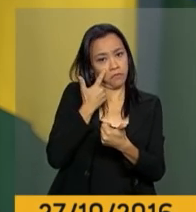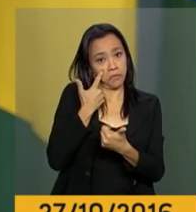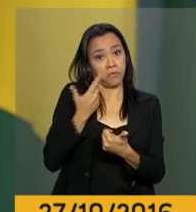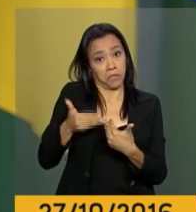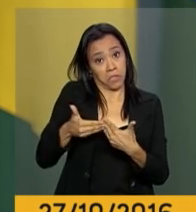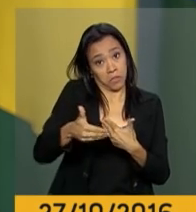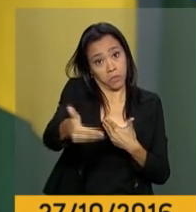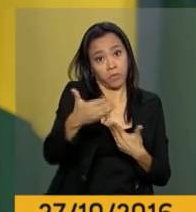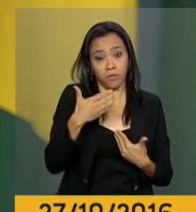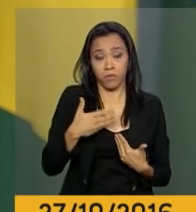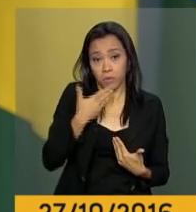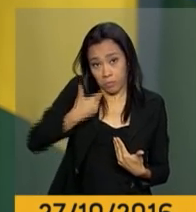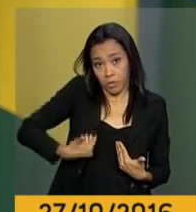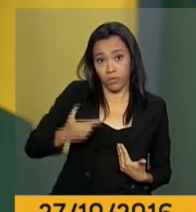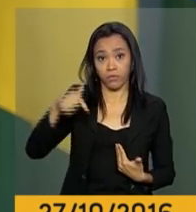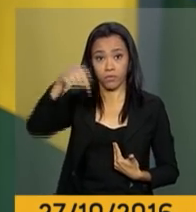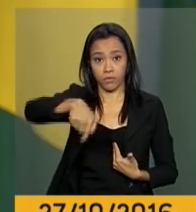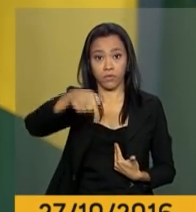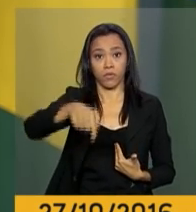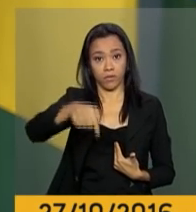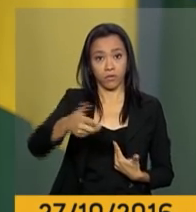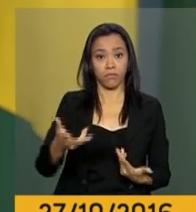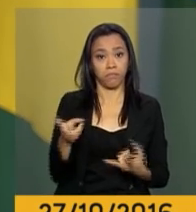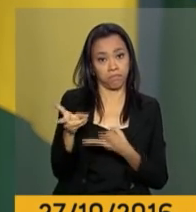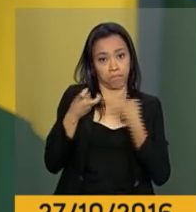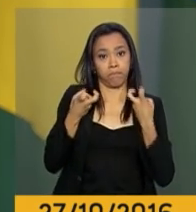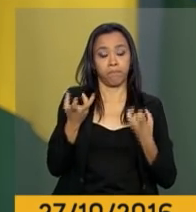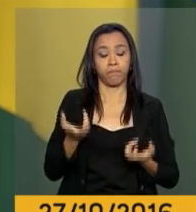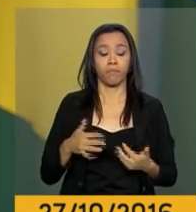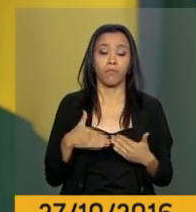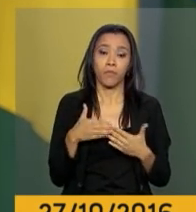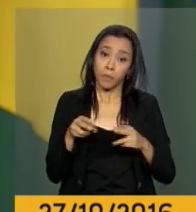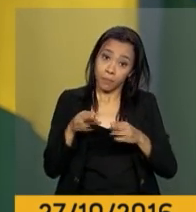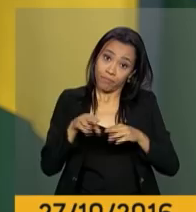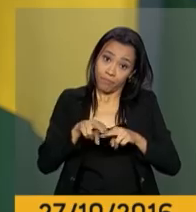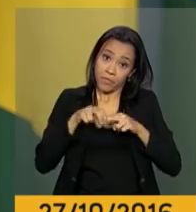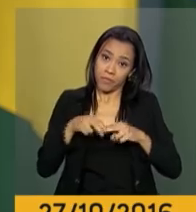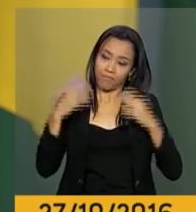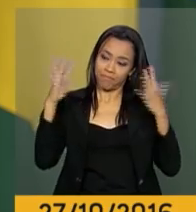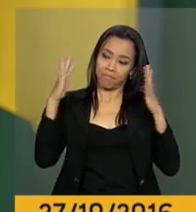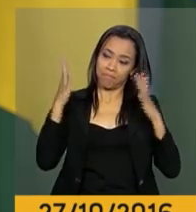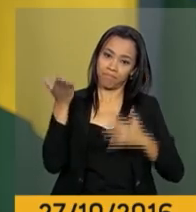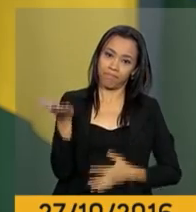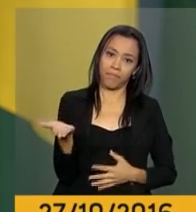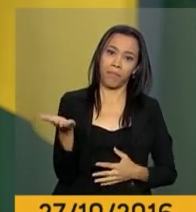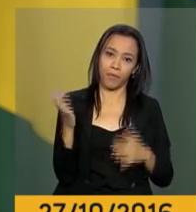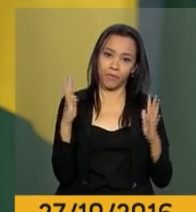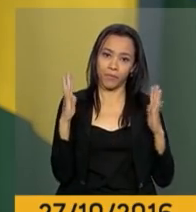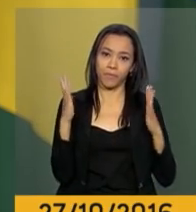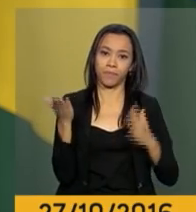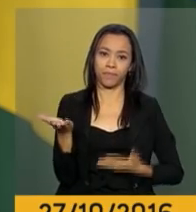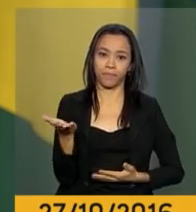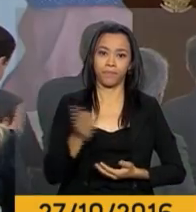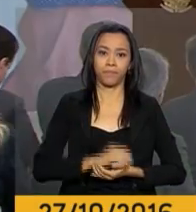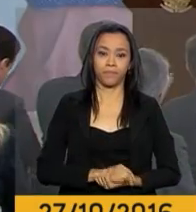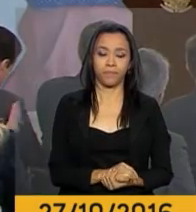os pleitos que aqui se verificaram. Por isso ele merece aplausos.